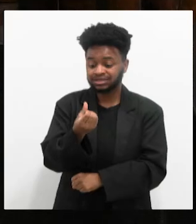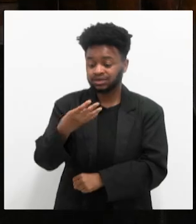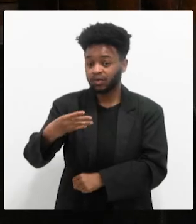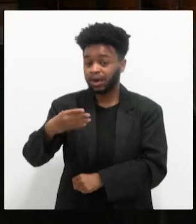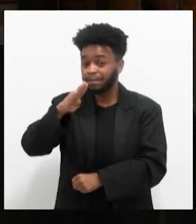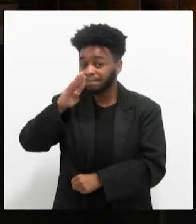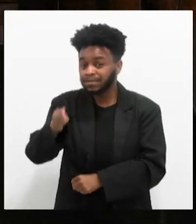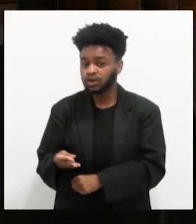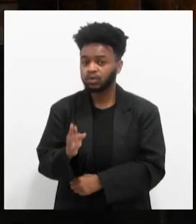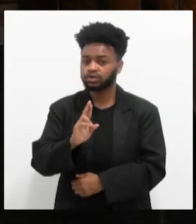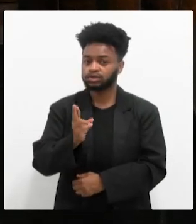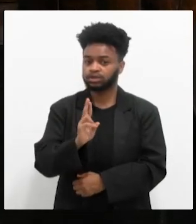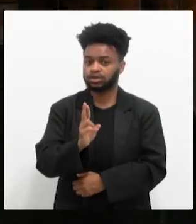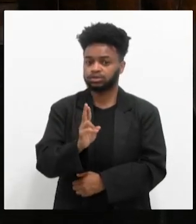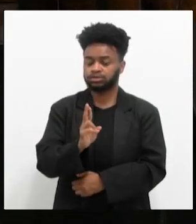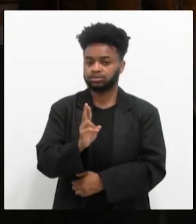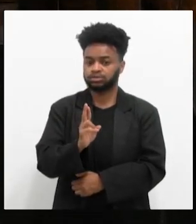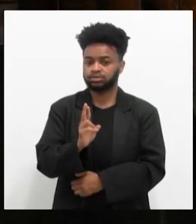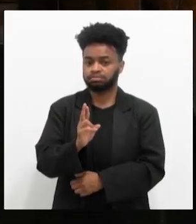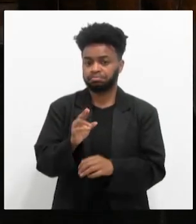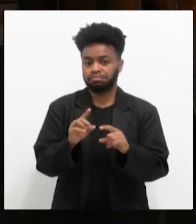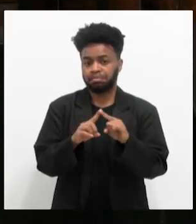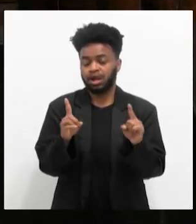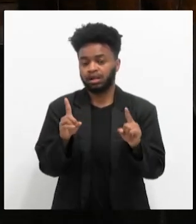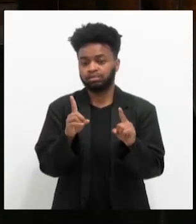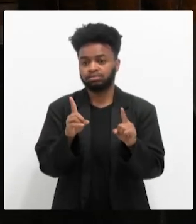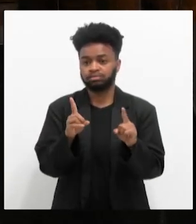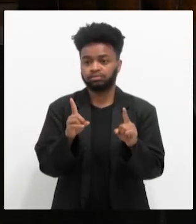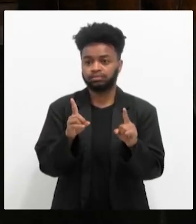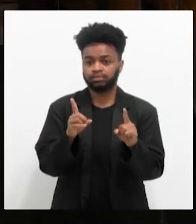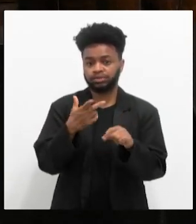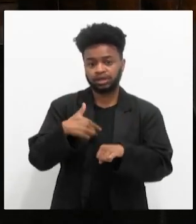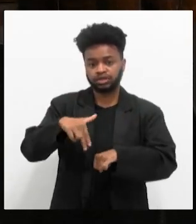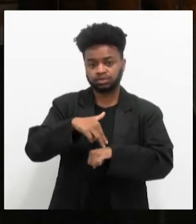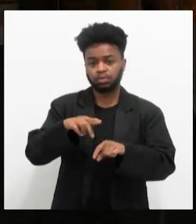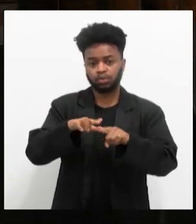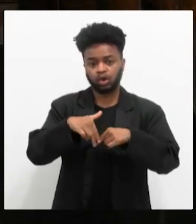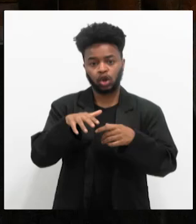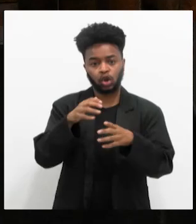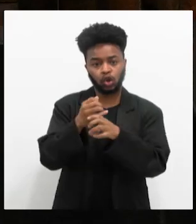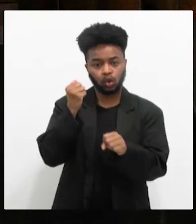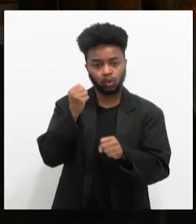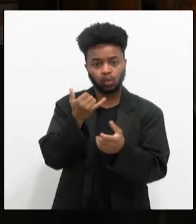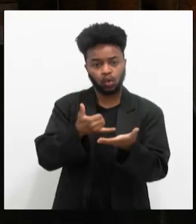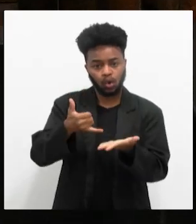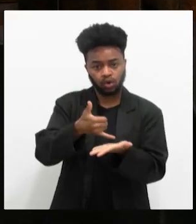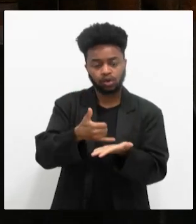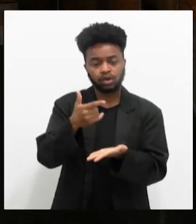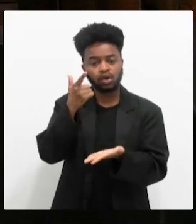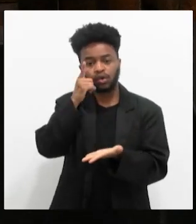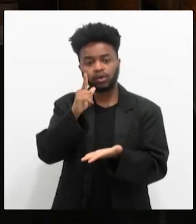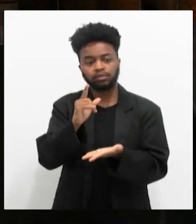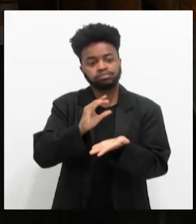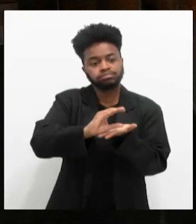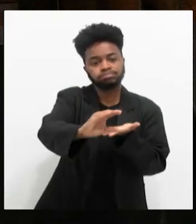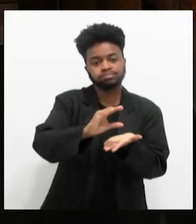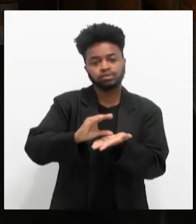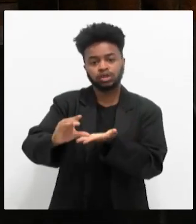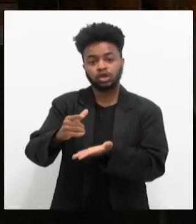64 bilhões. E a União, através do lucro-óleo, passa a ganhar na ordem